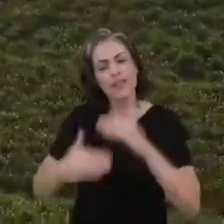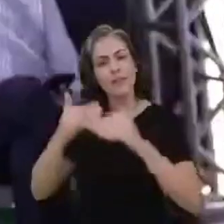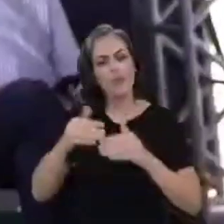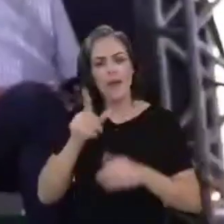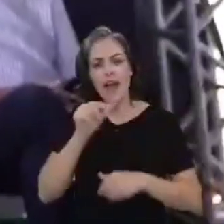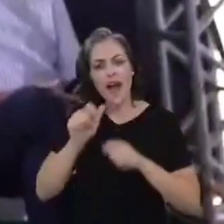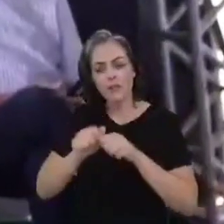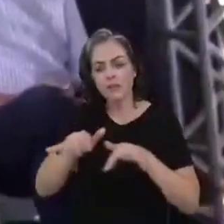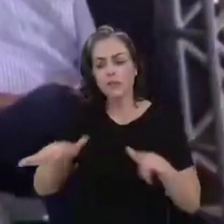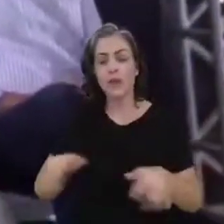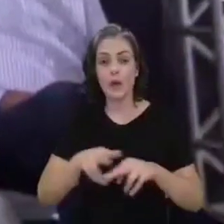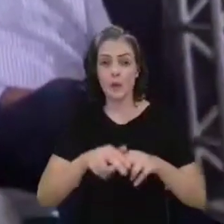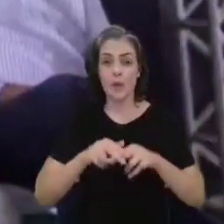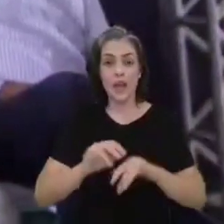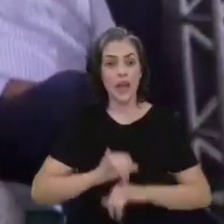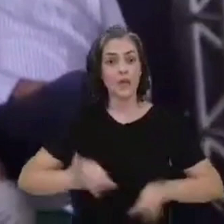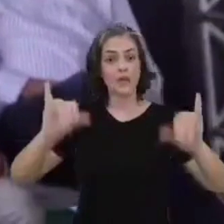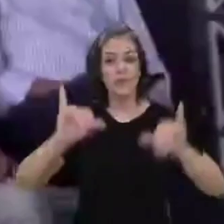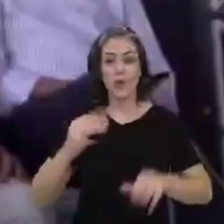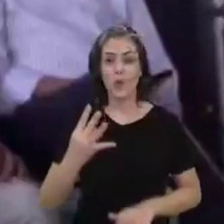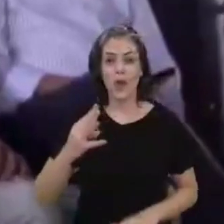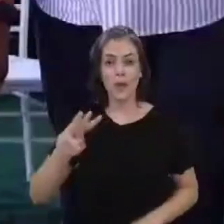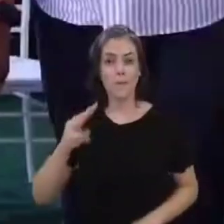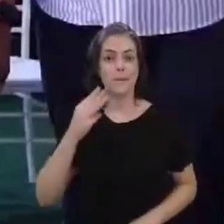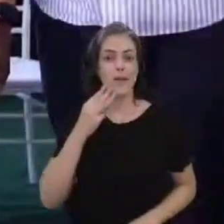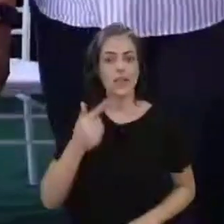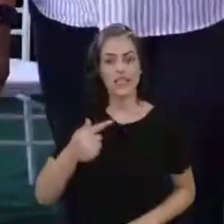o ministro Marinho anunciou um investimento de